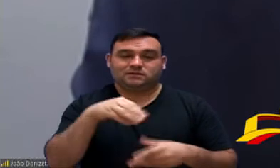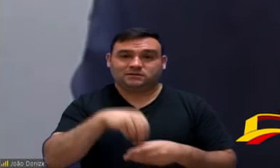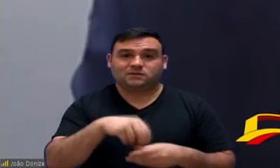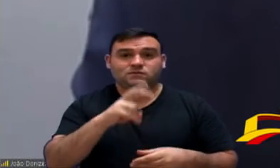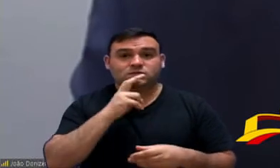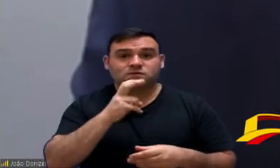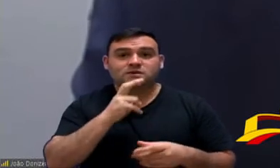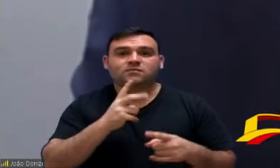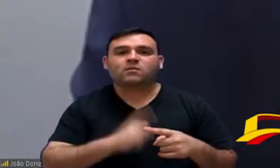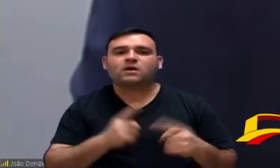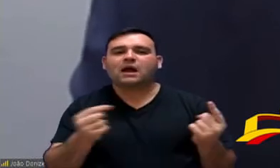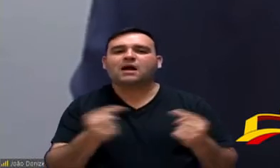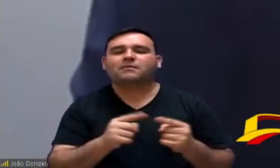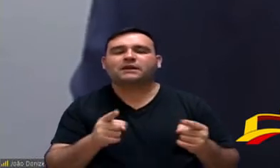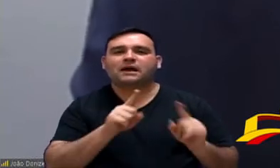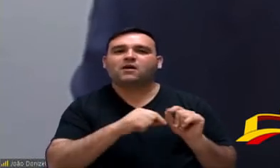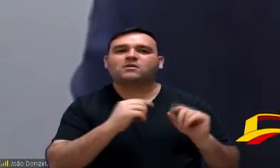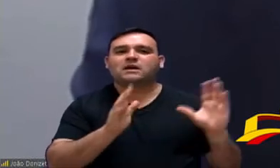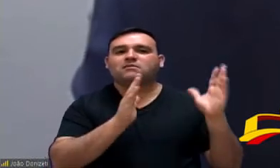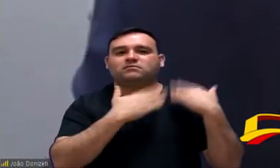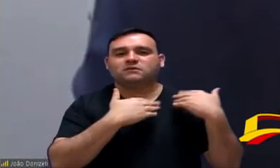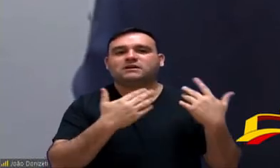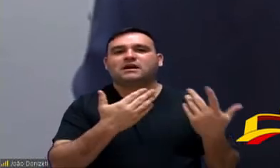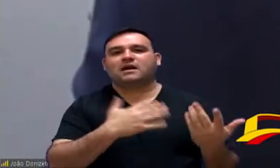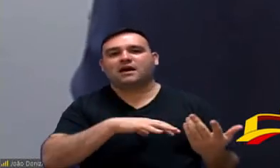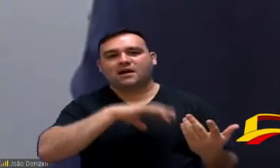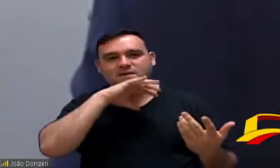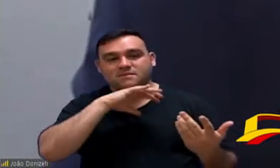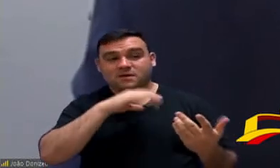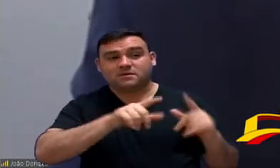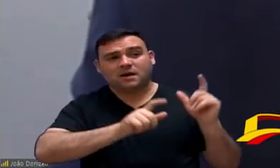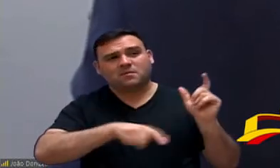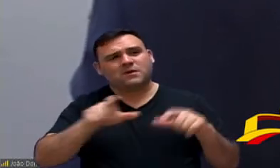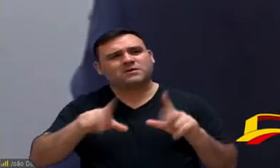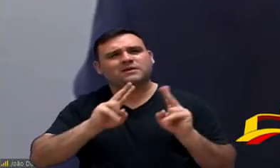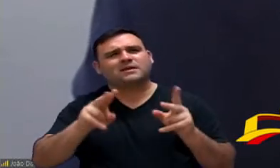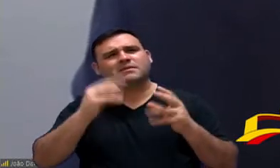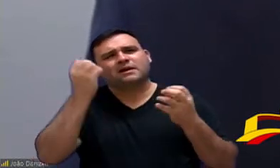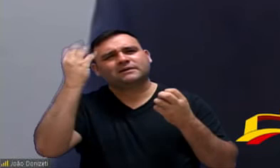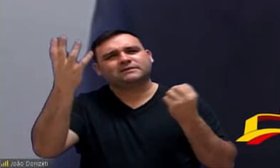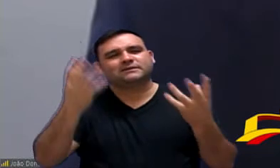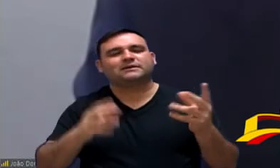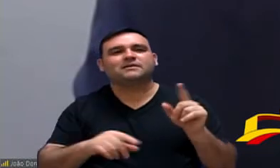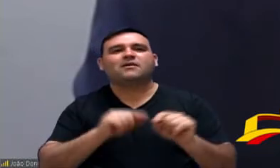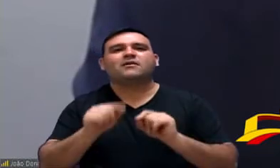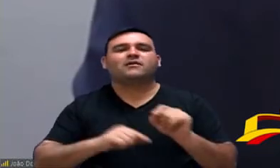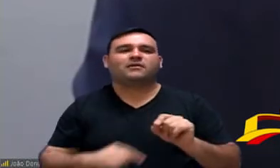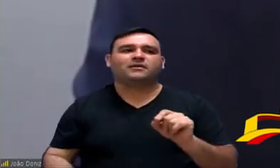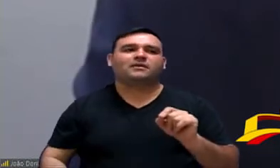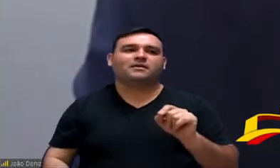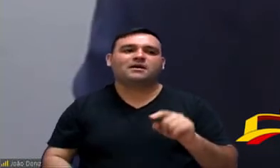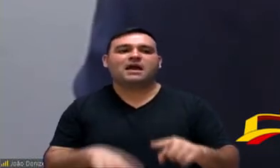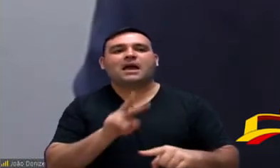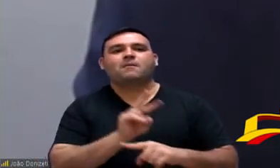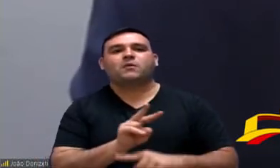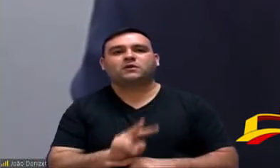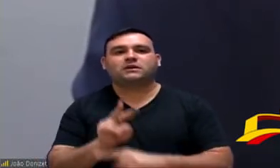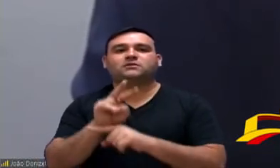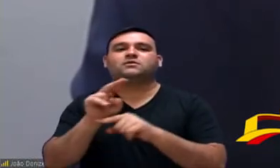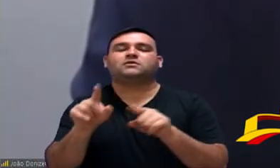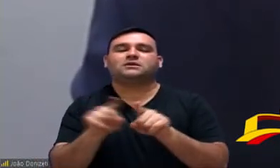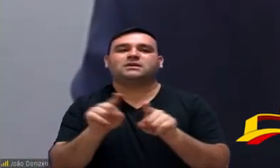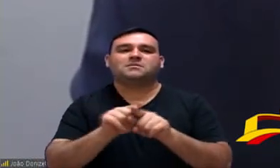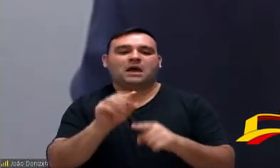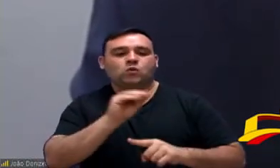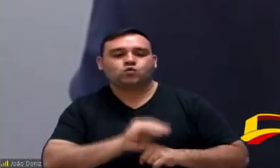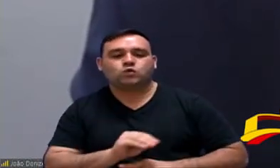Sorocaba com relação à causa animal. Essas pessoas, que eu sempre esqueço o nome delas, que são as protetoras e as